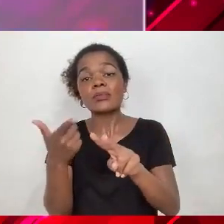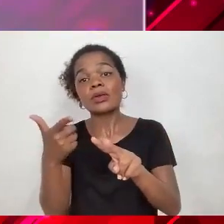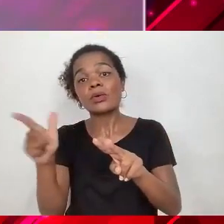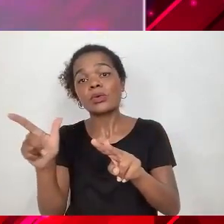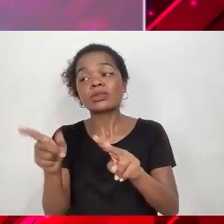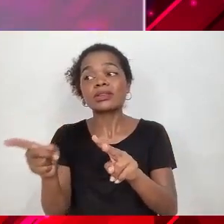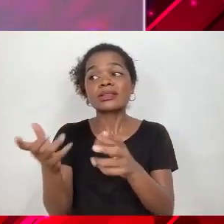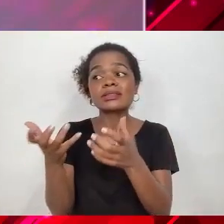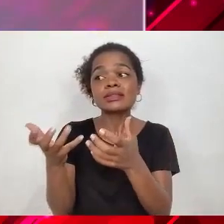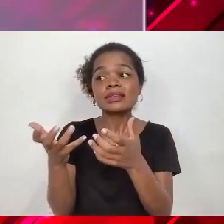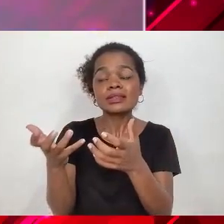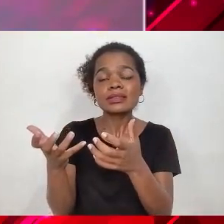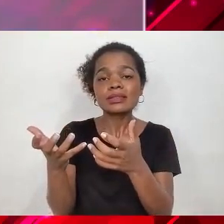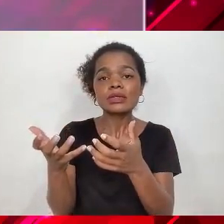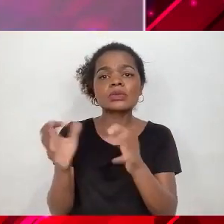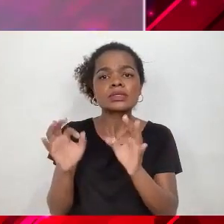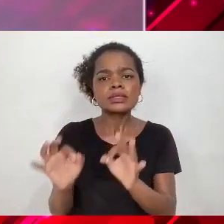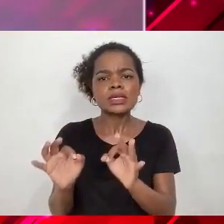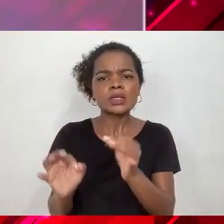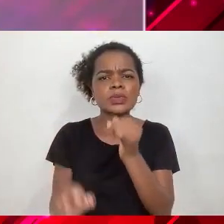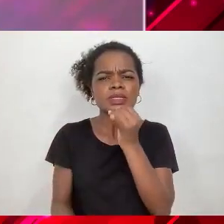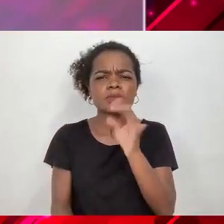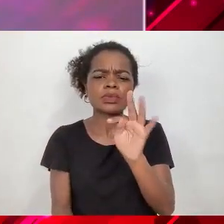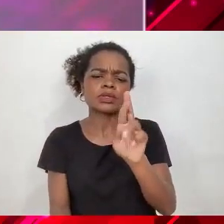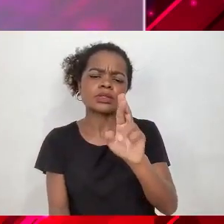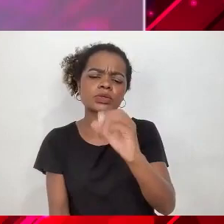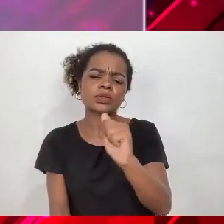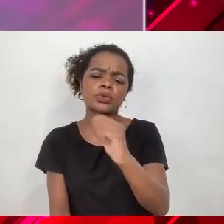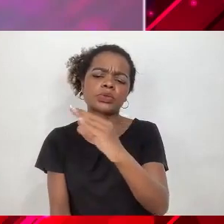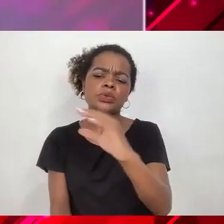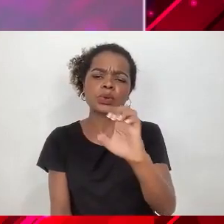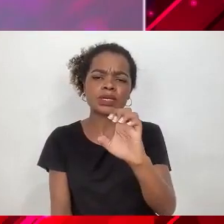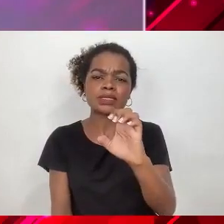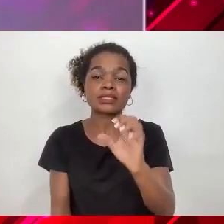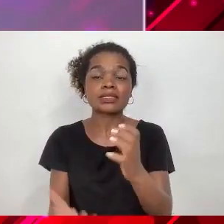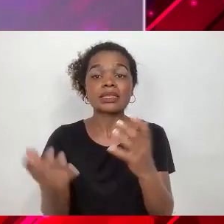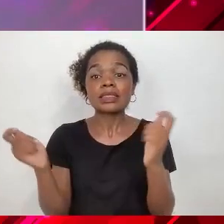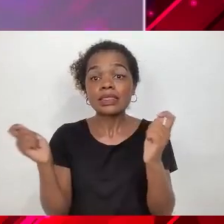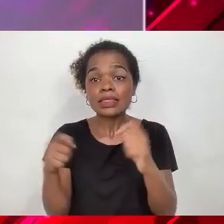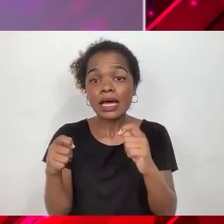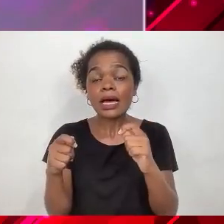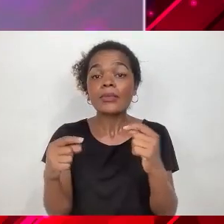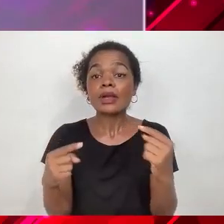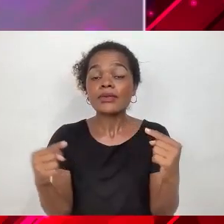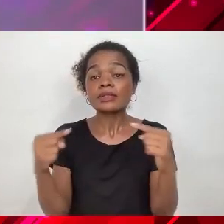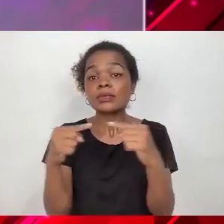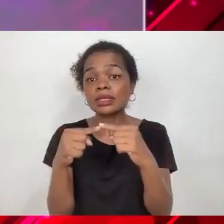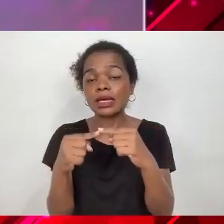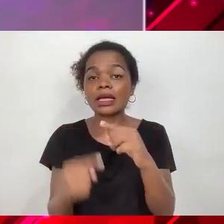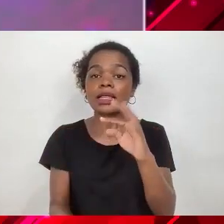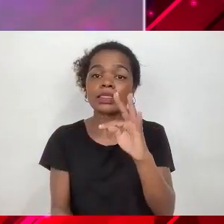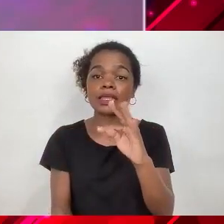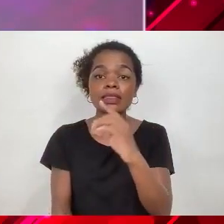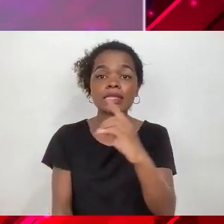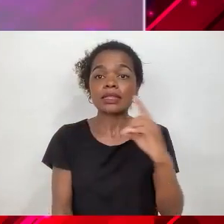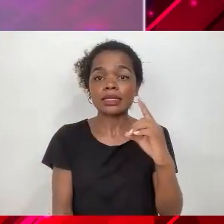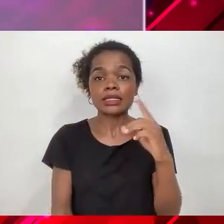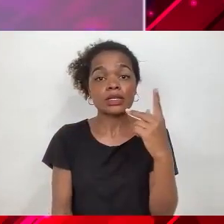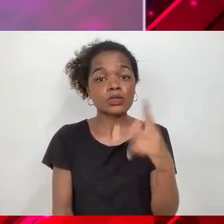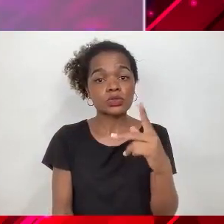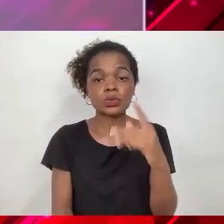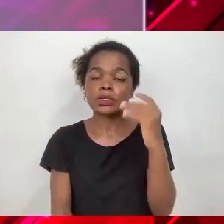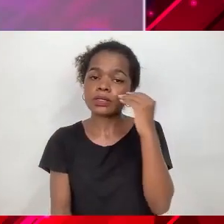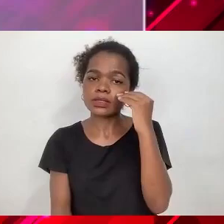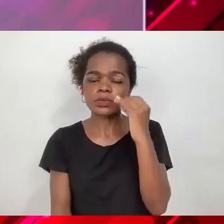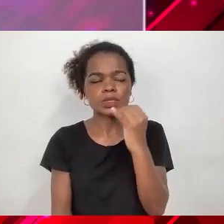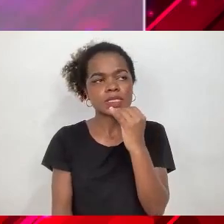garantir standards. Então, por exemplo, Trace-Based Test te garante que você pode, por exemplo, aplicar TDD na sua observabilidade. Você pode criar um teste aí,